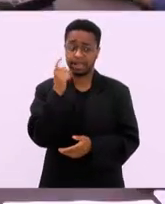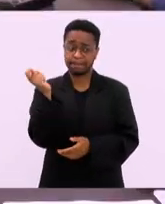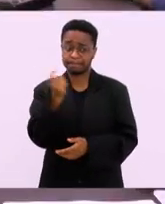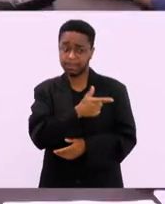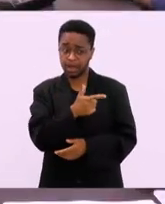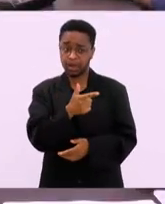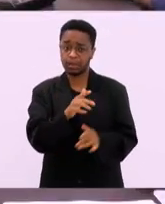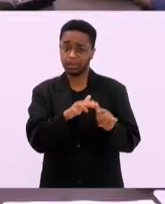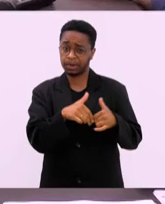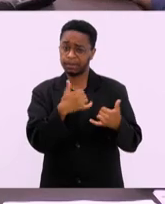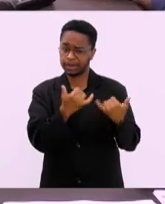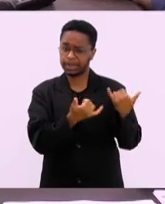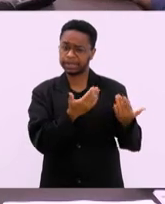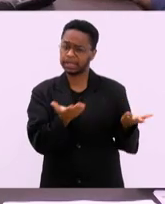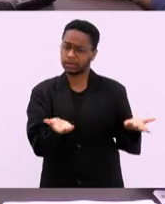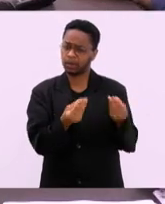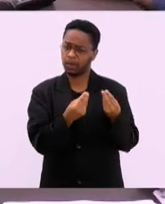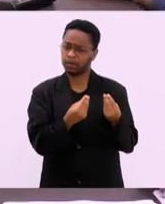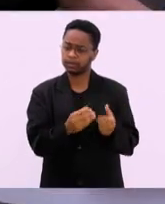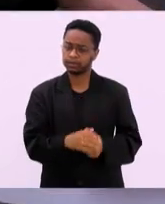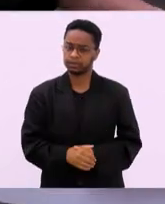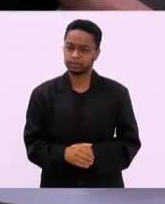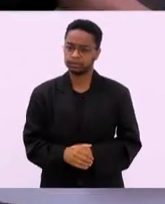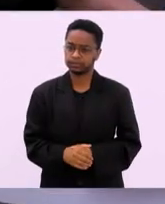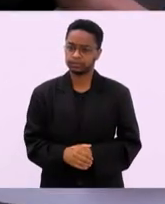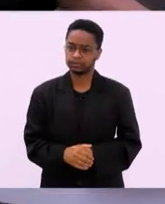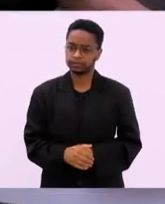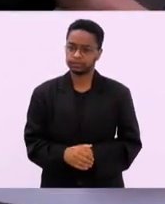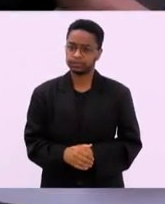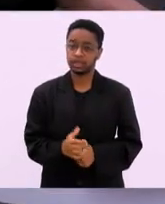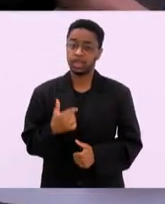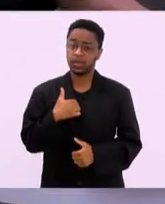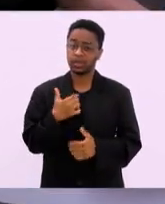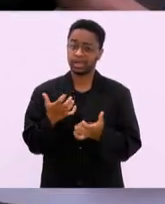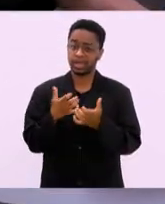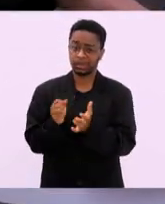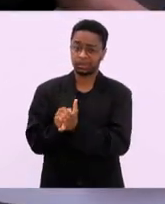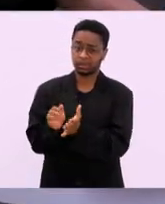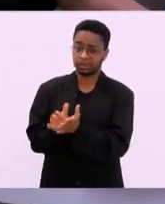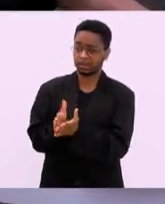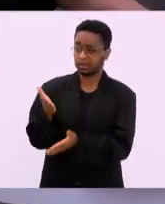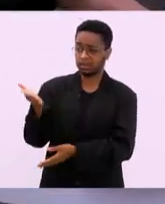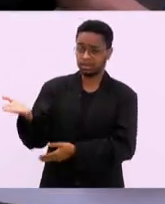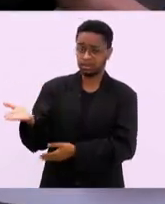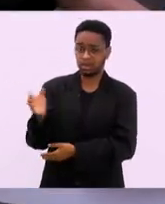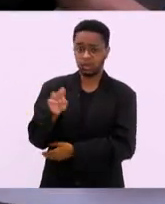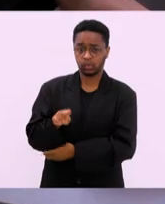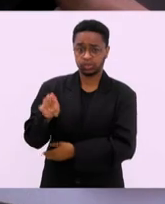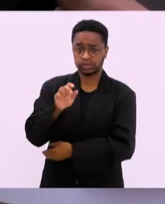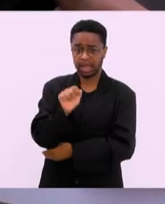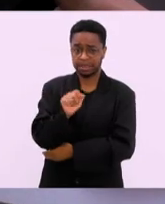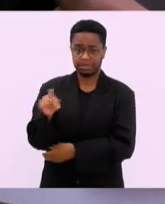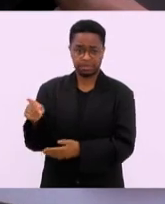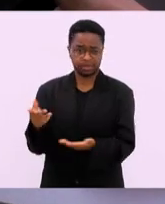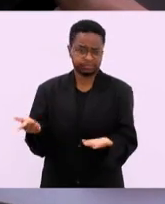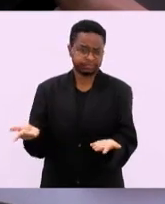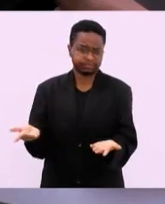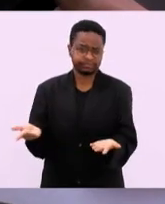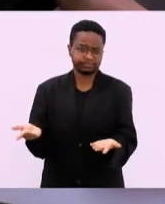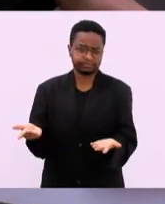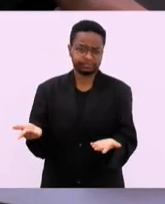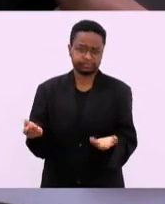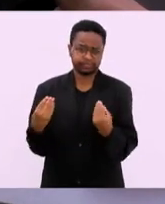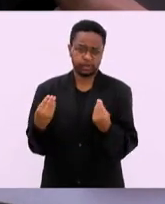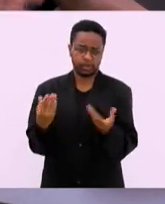uma brincadeira, né, Luiz Paulo? Eu vou querer penalizar o usuário do aplicativo. Claro que não.